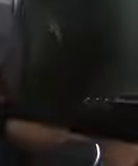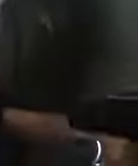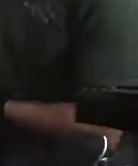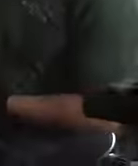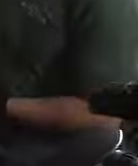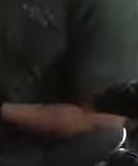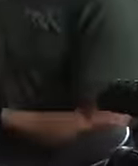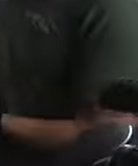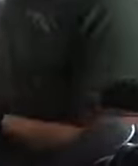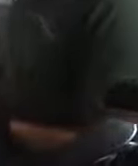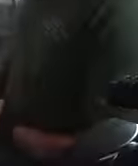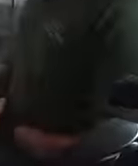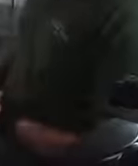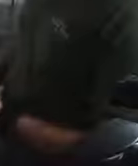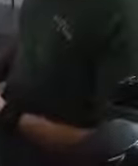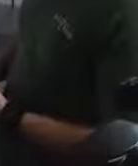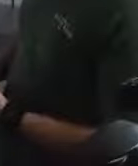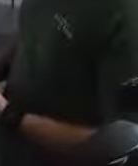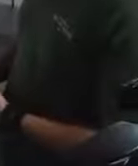fazia um sambinha lá.